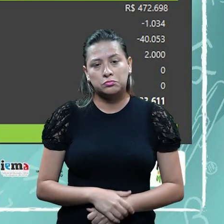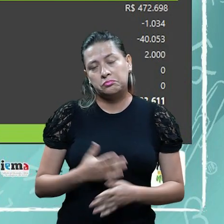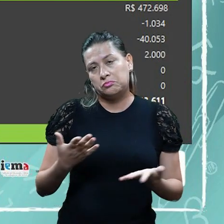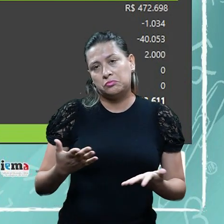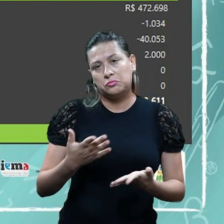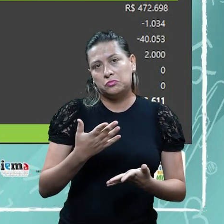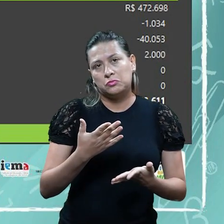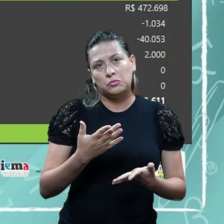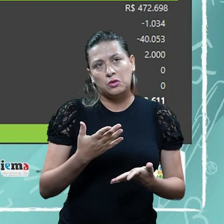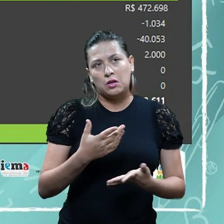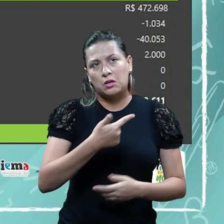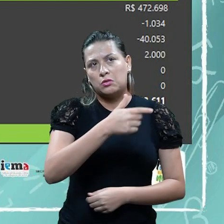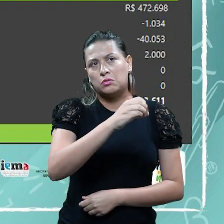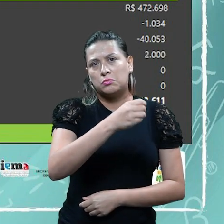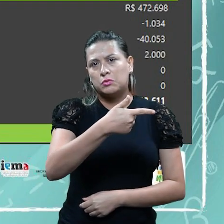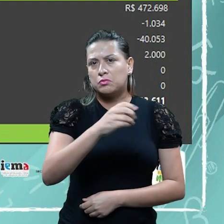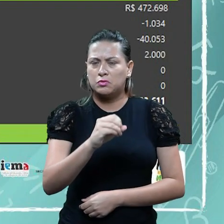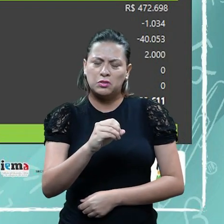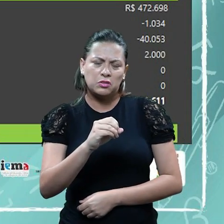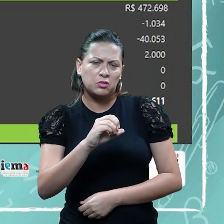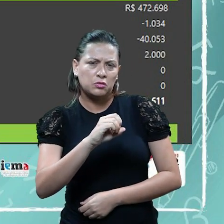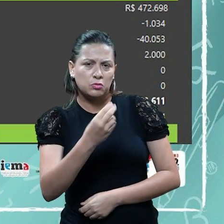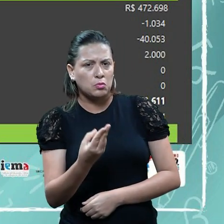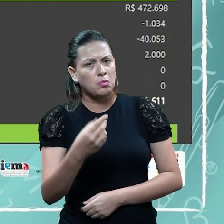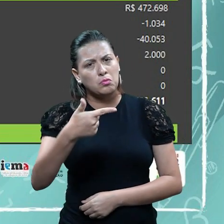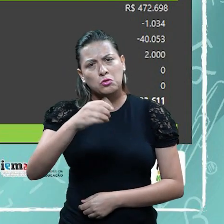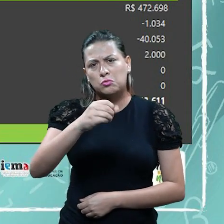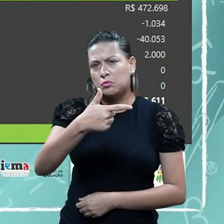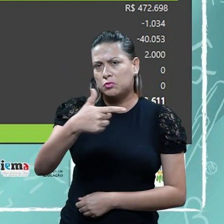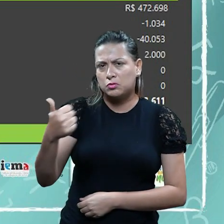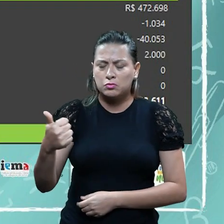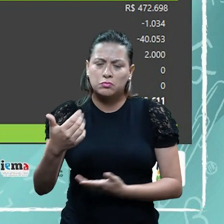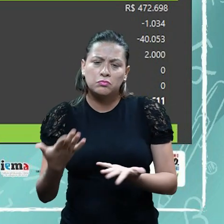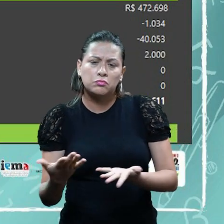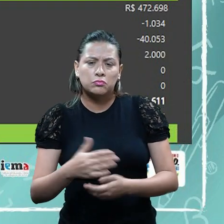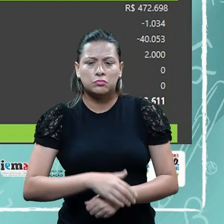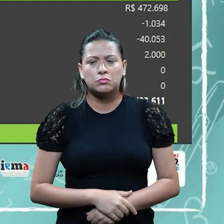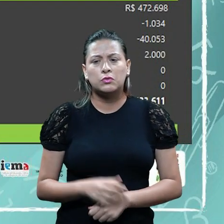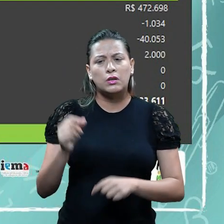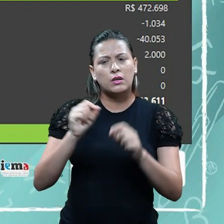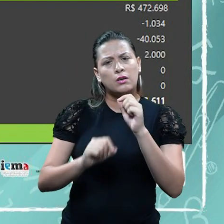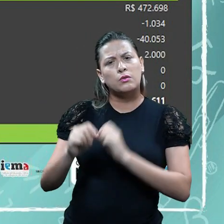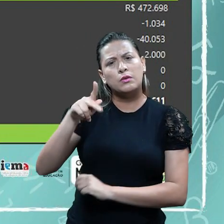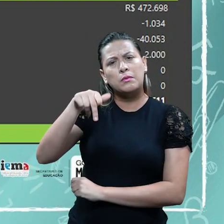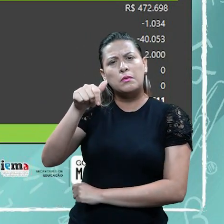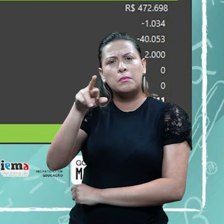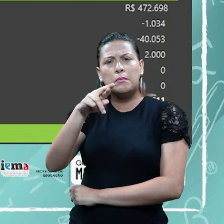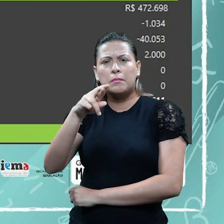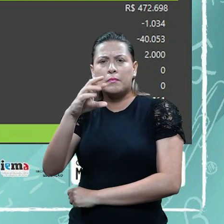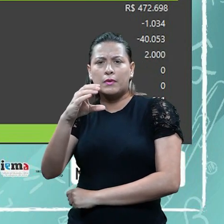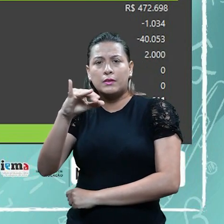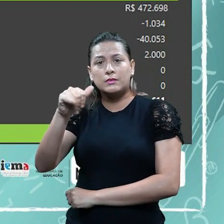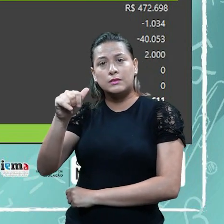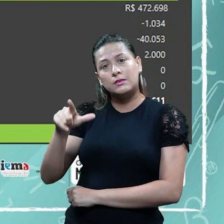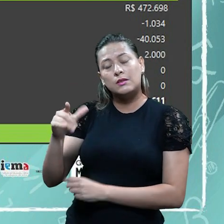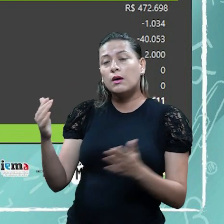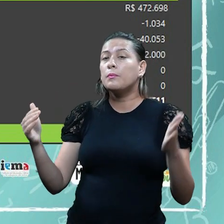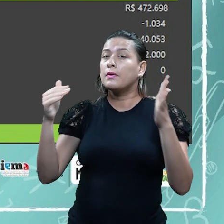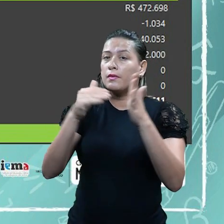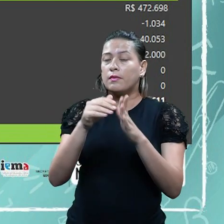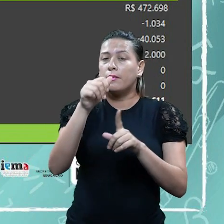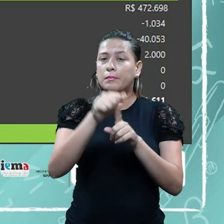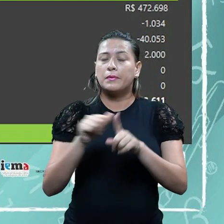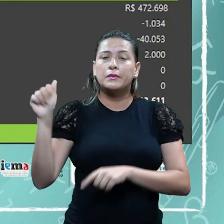de 2020, 2021. 2021 é o quê? Parcial. Então está aqui parcial, até agosto.